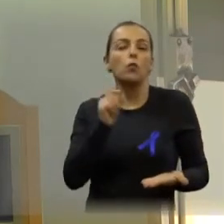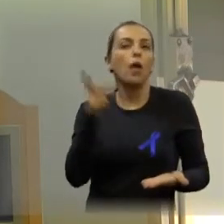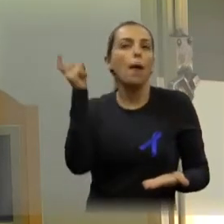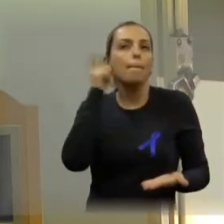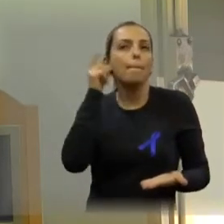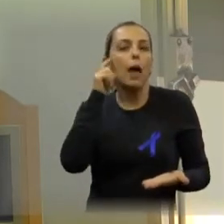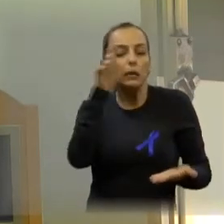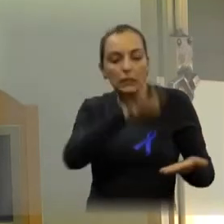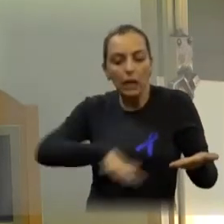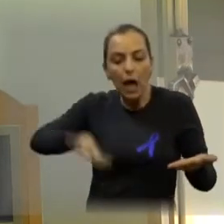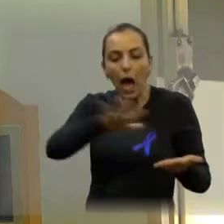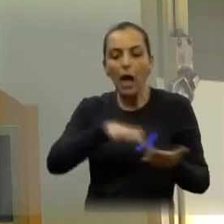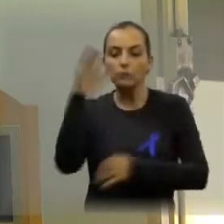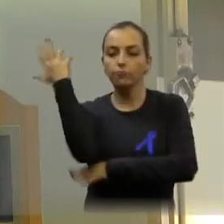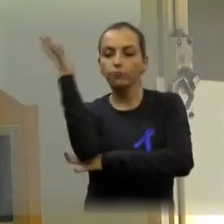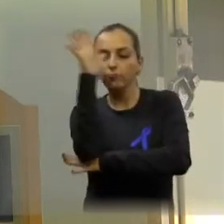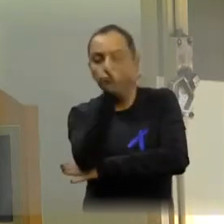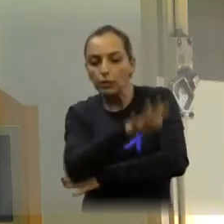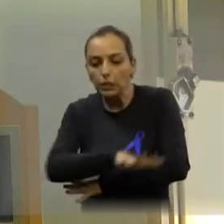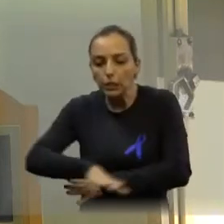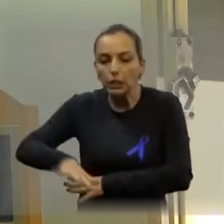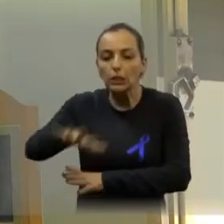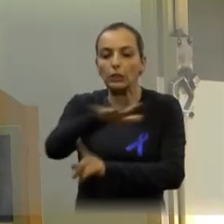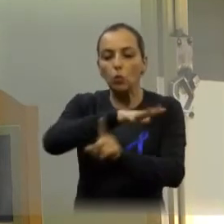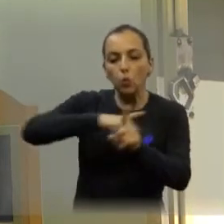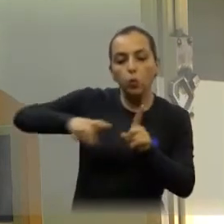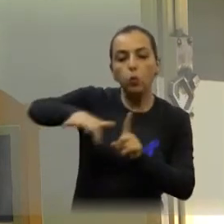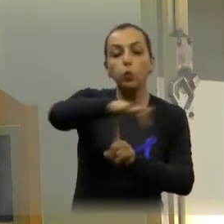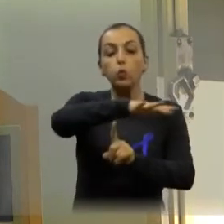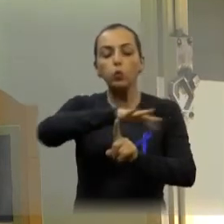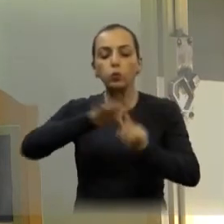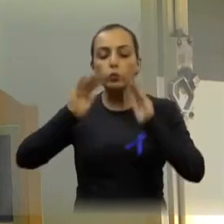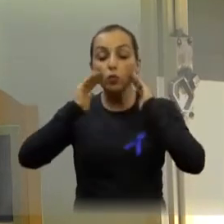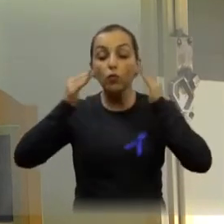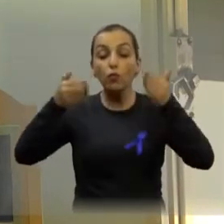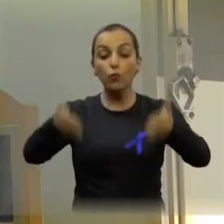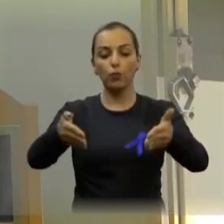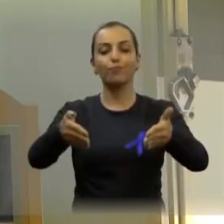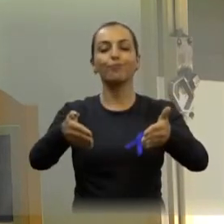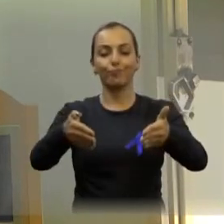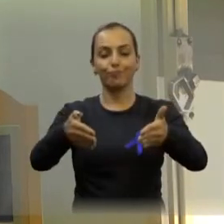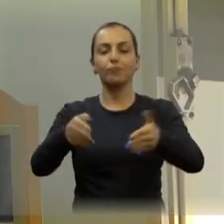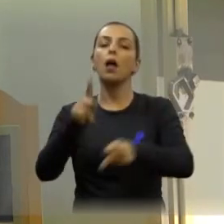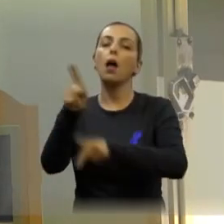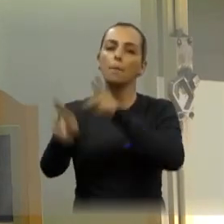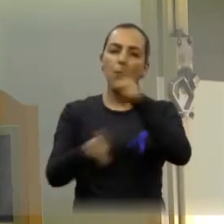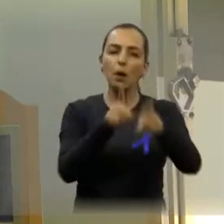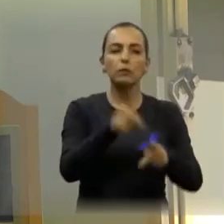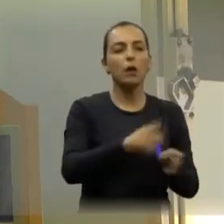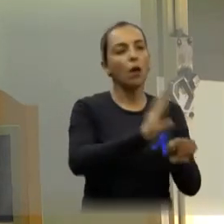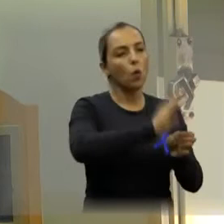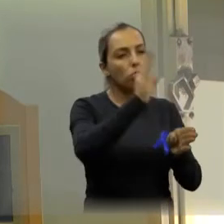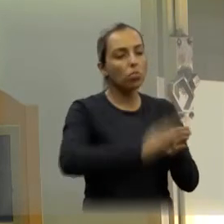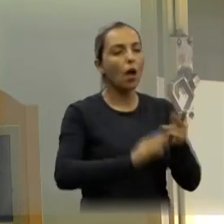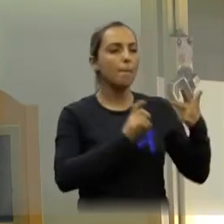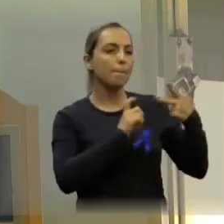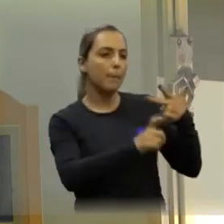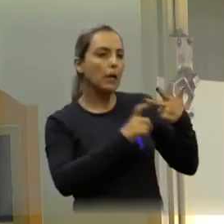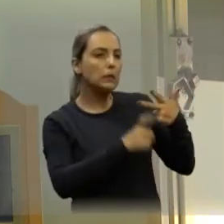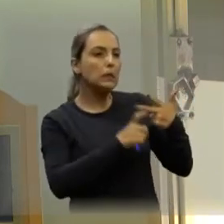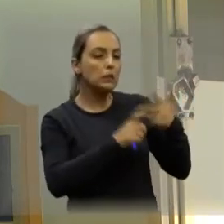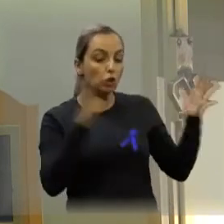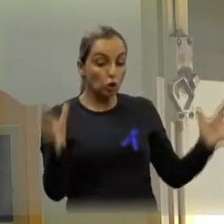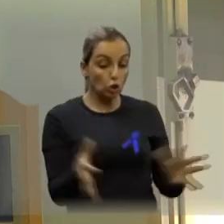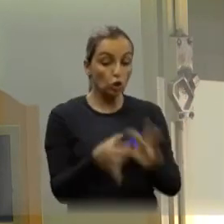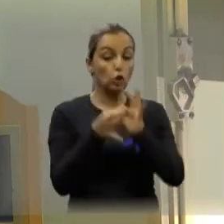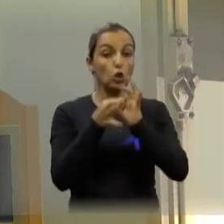pensar no meio ambiente, gente. Começar, hoje, eu acho que a população, essa casa, executivo, nós temos que fazer